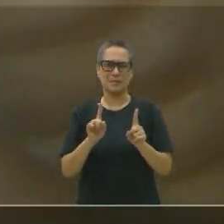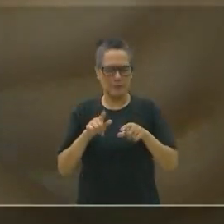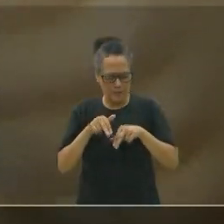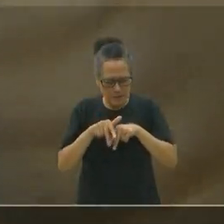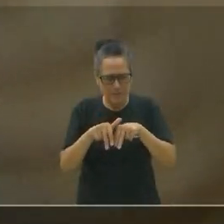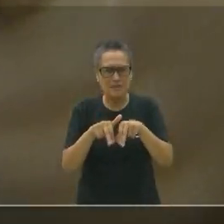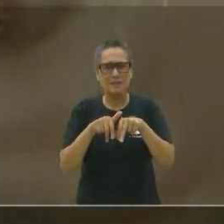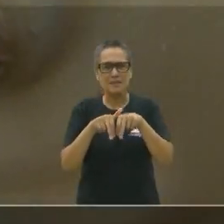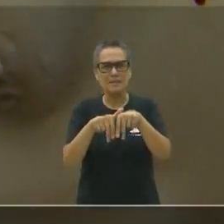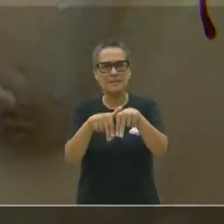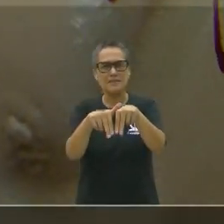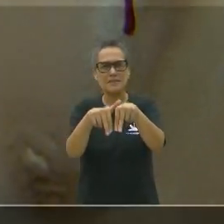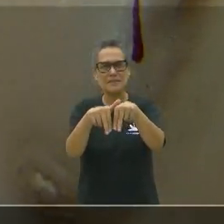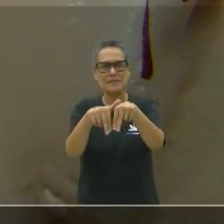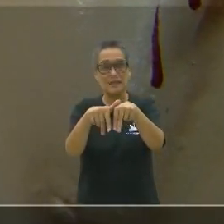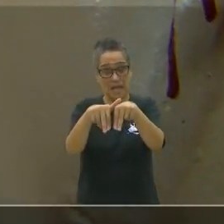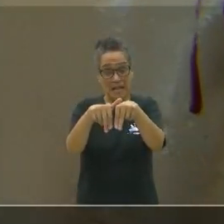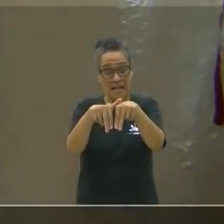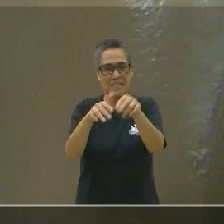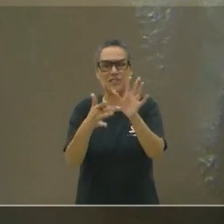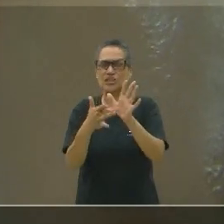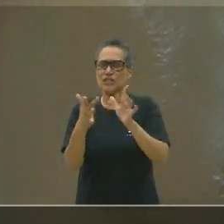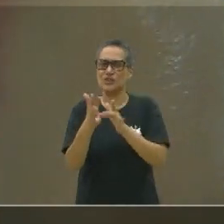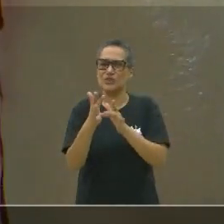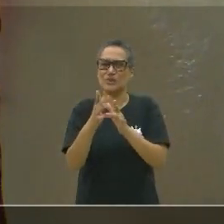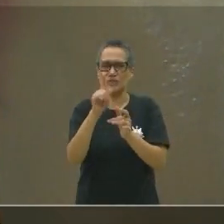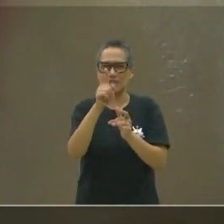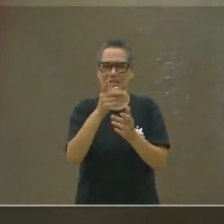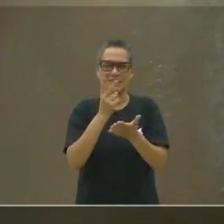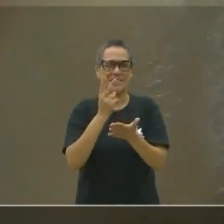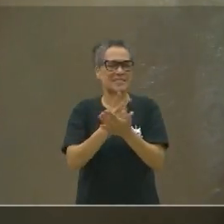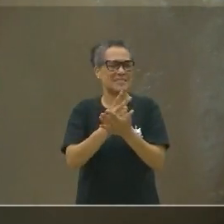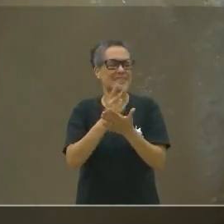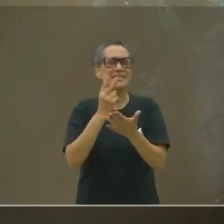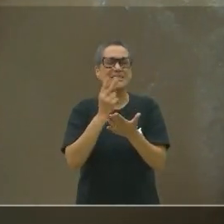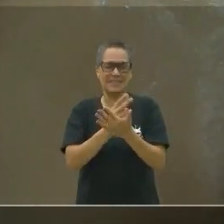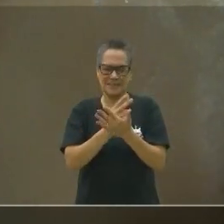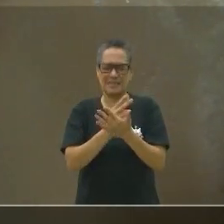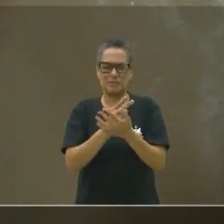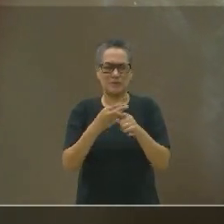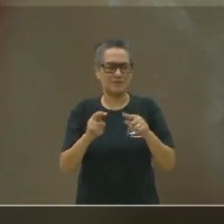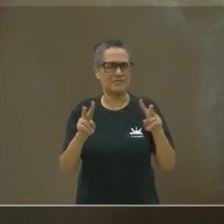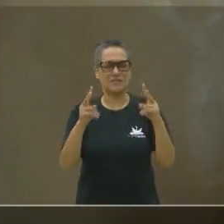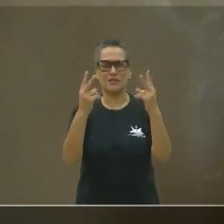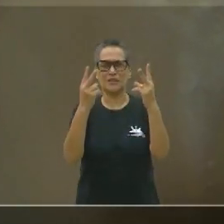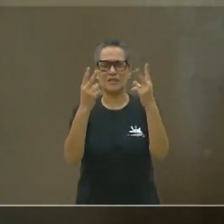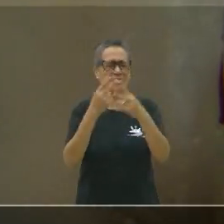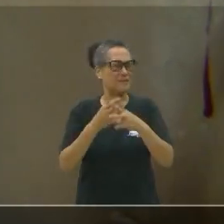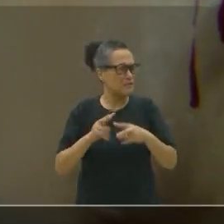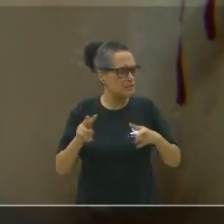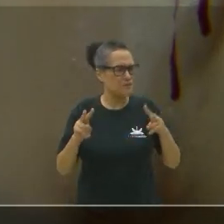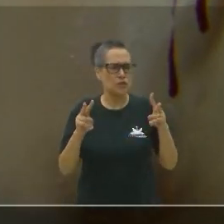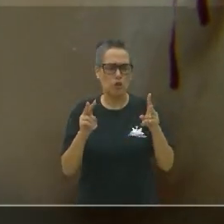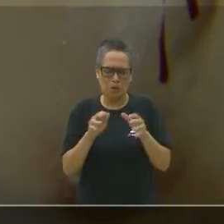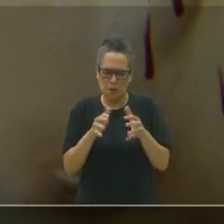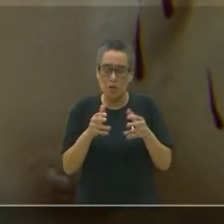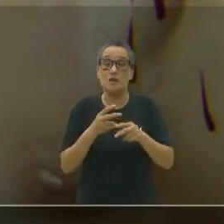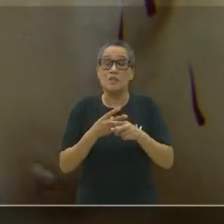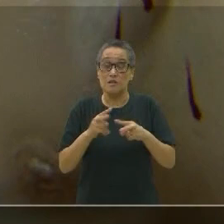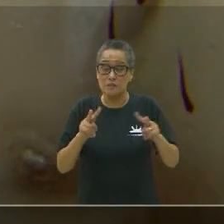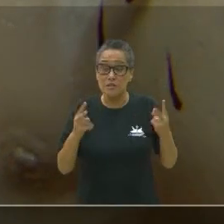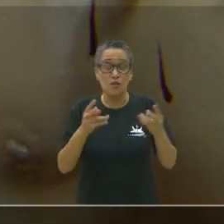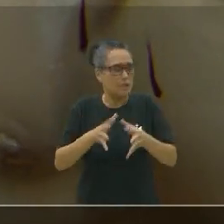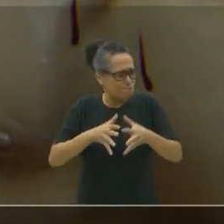sempre, você e os seus, à vitória, às grandes vitórias, grandes vitórias. Você pode